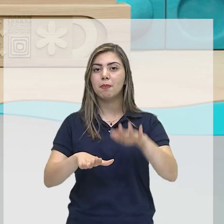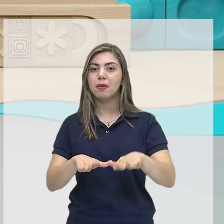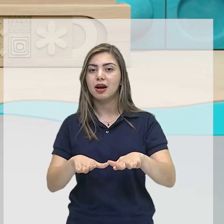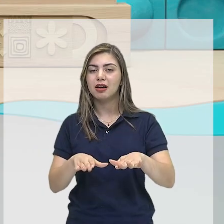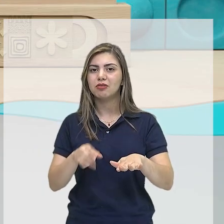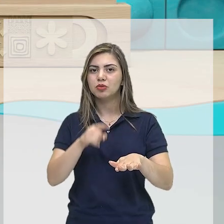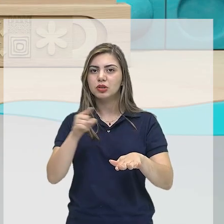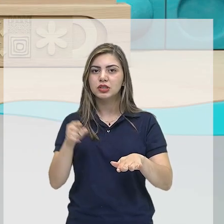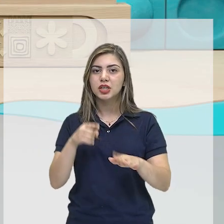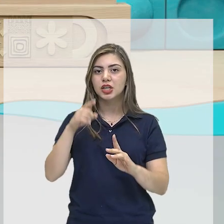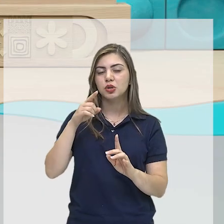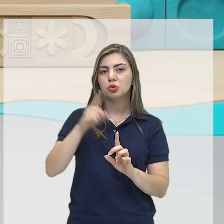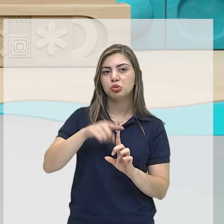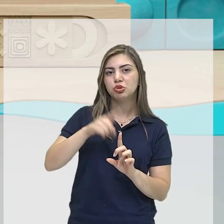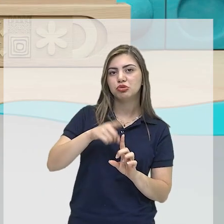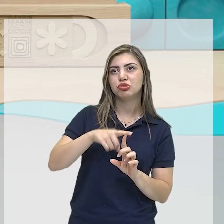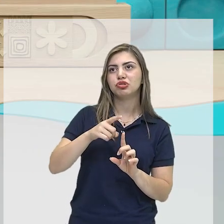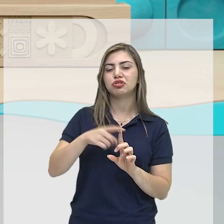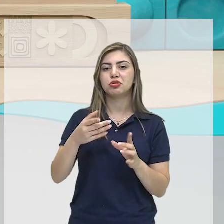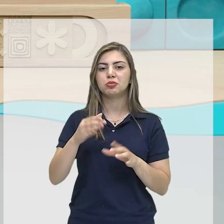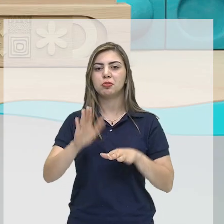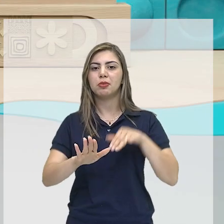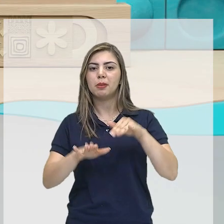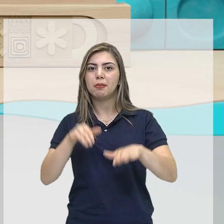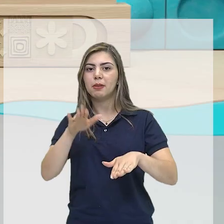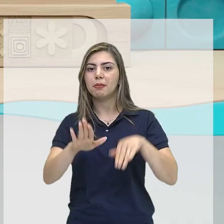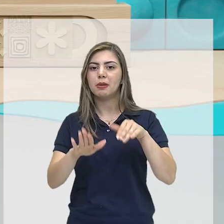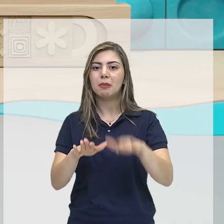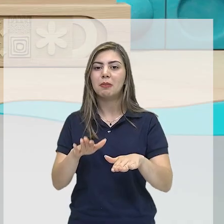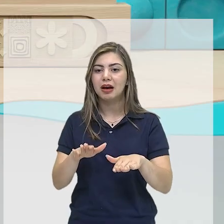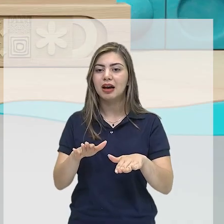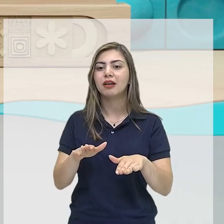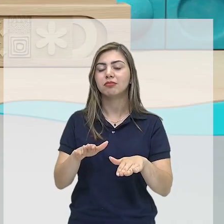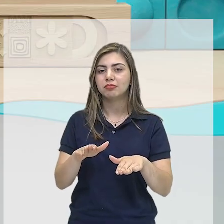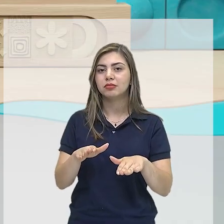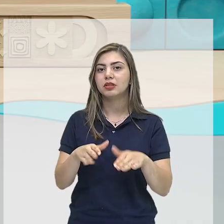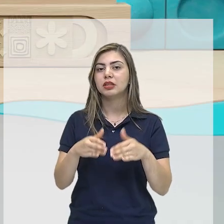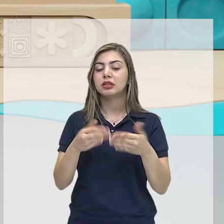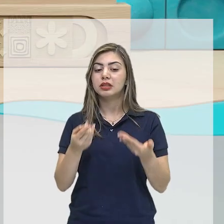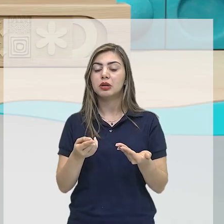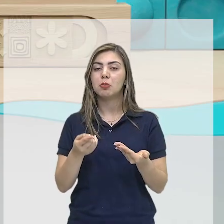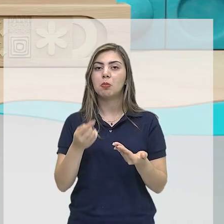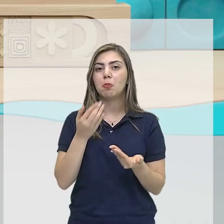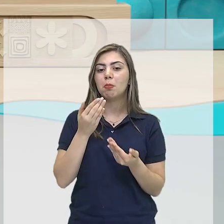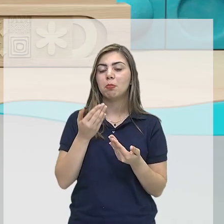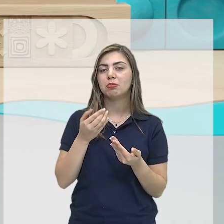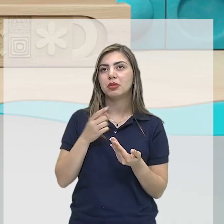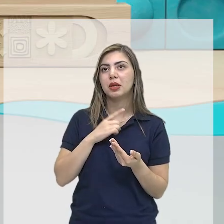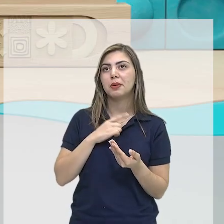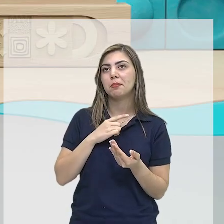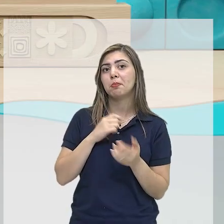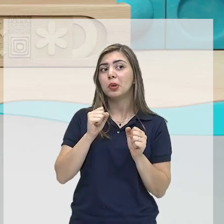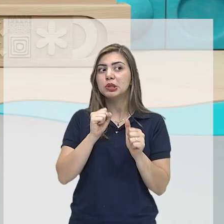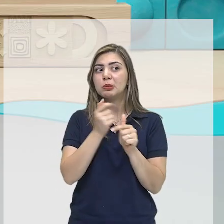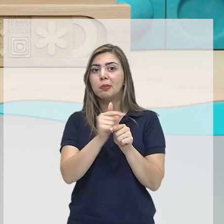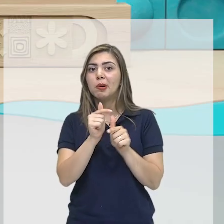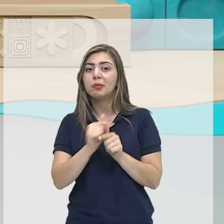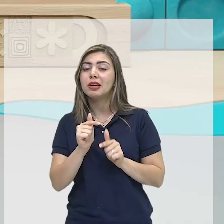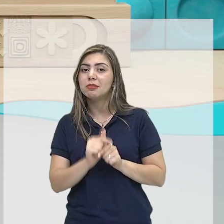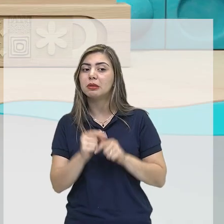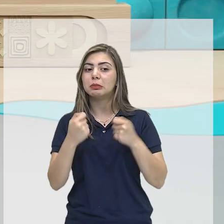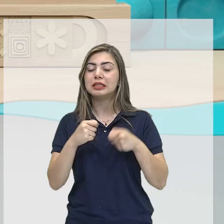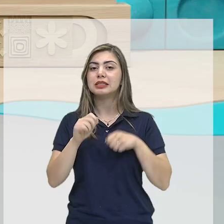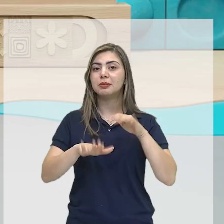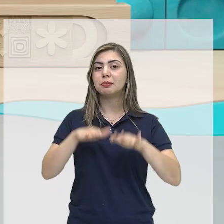aí como é que as outras estruturas do seu corpo ela vai responder à sua pisada. Temos a pisada neutra,